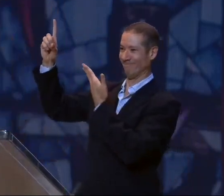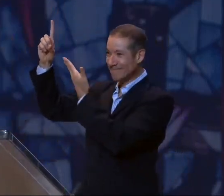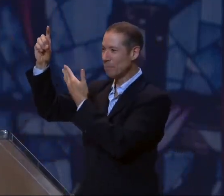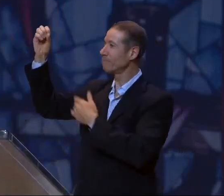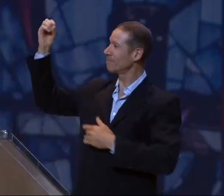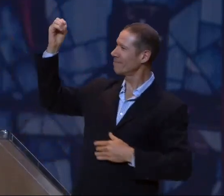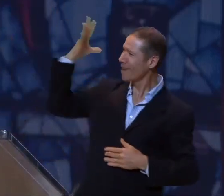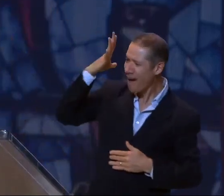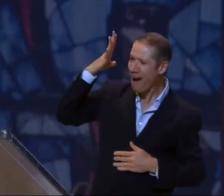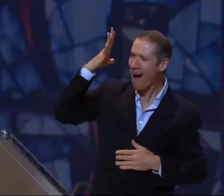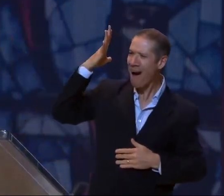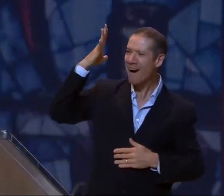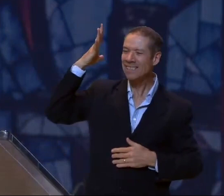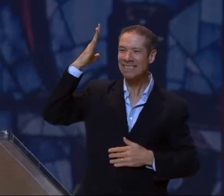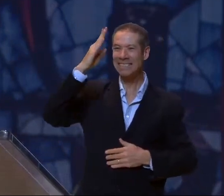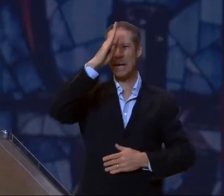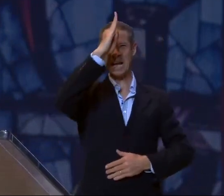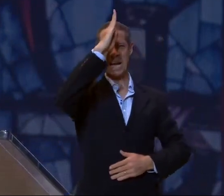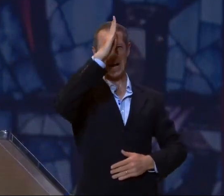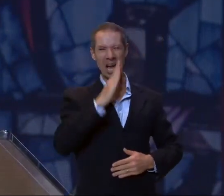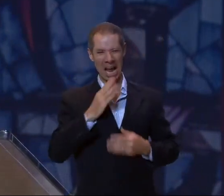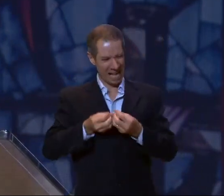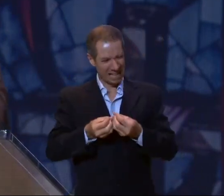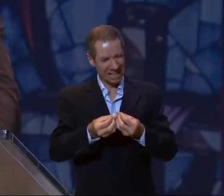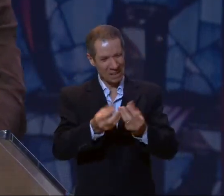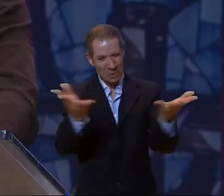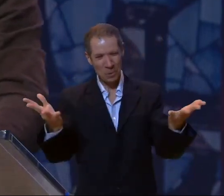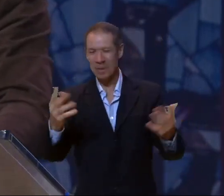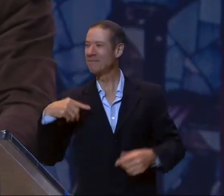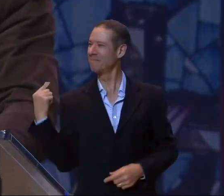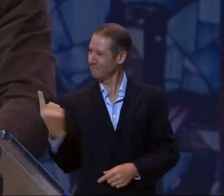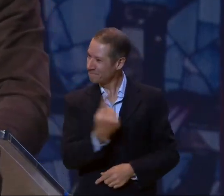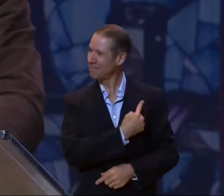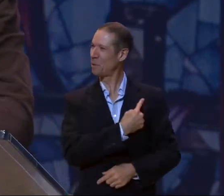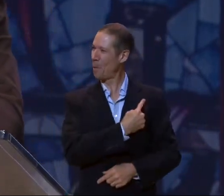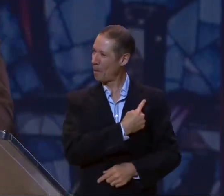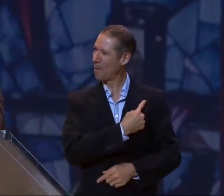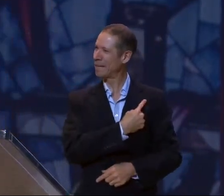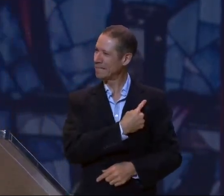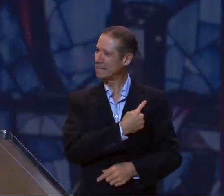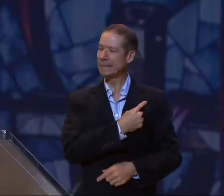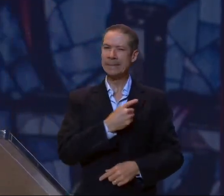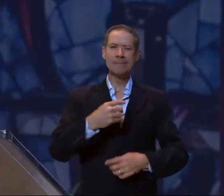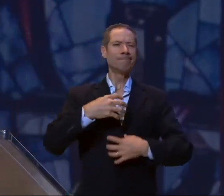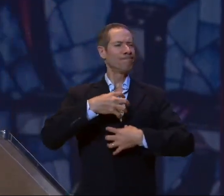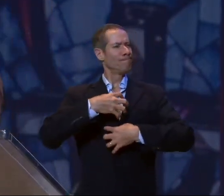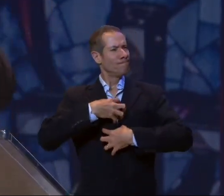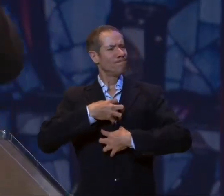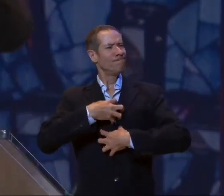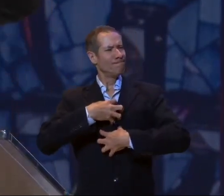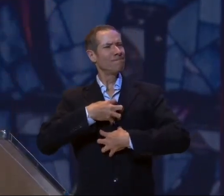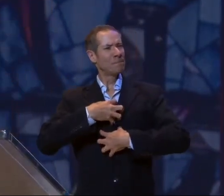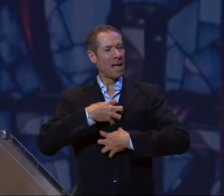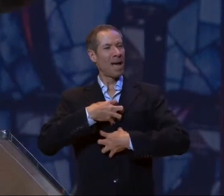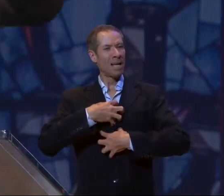a graça gratuita de Deus para nós. E é nesse sentido,